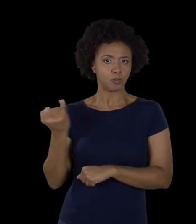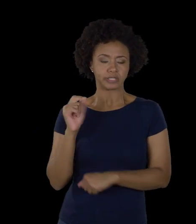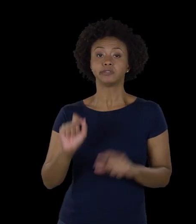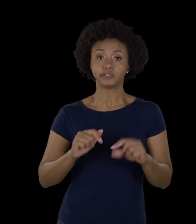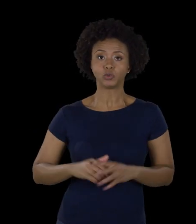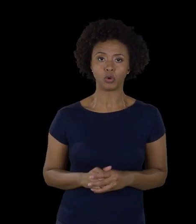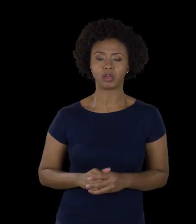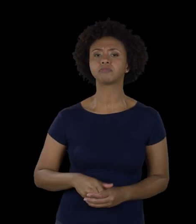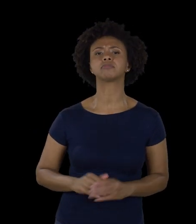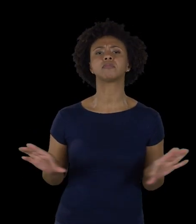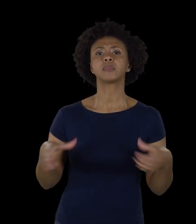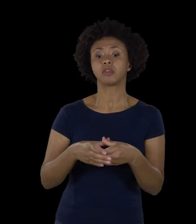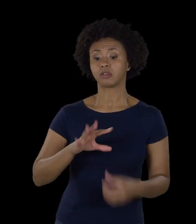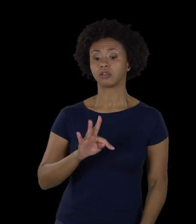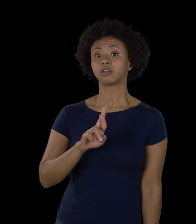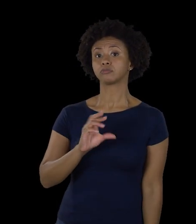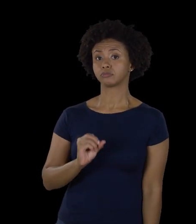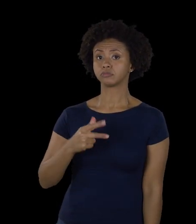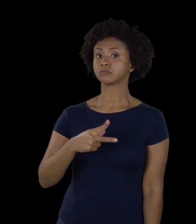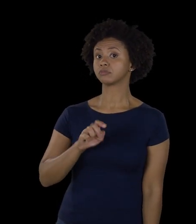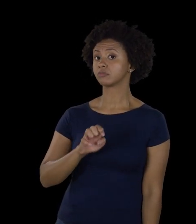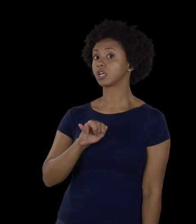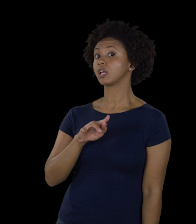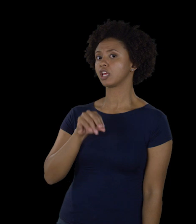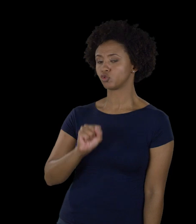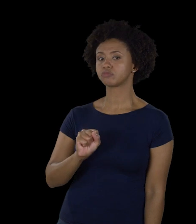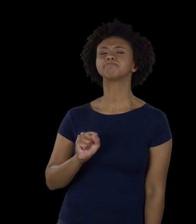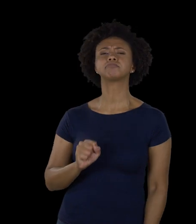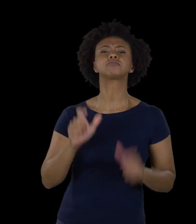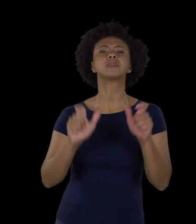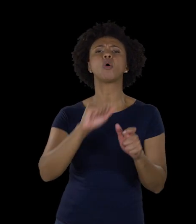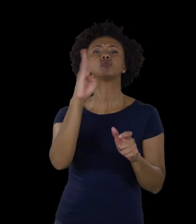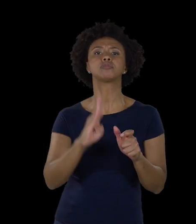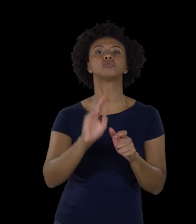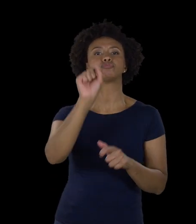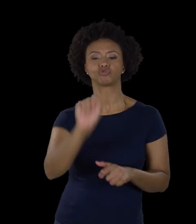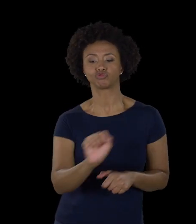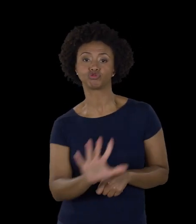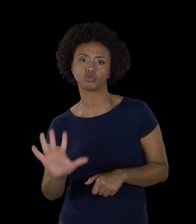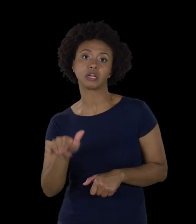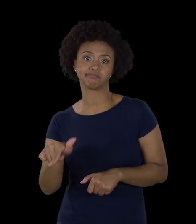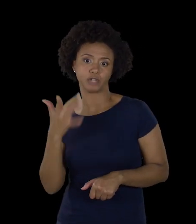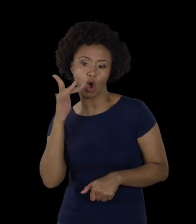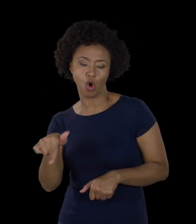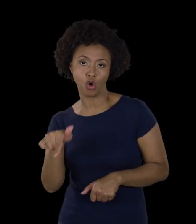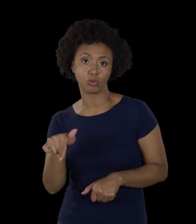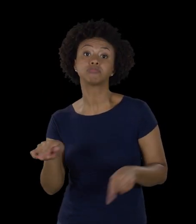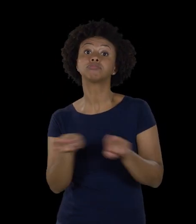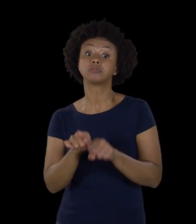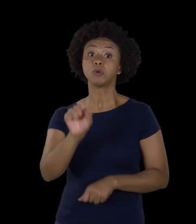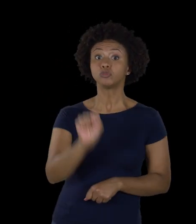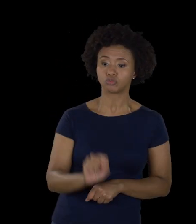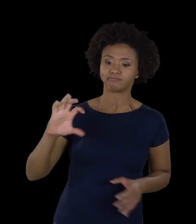da economia, são a dos tropeiros, que passam a interligar, sobretudo, a região sudeste, onde estão as minas de ouro, com a região